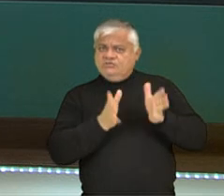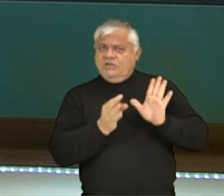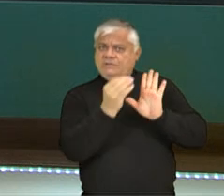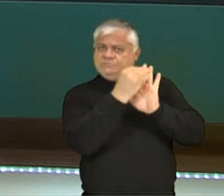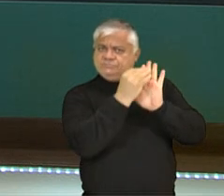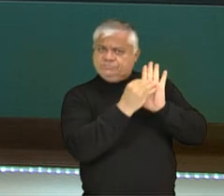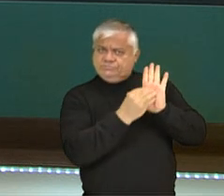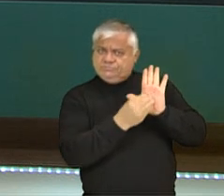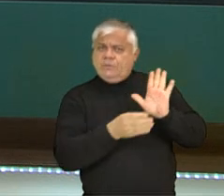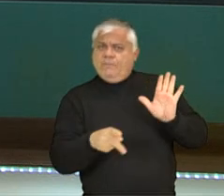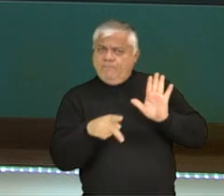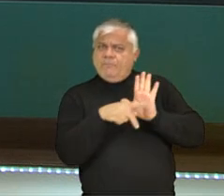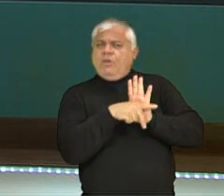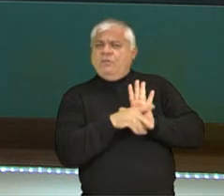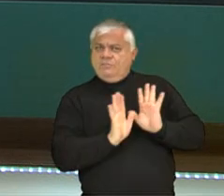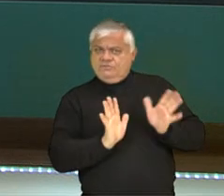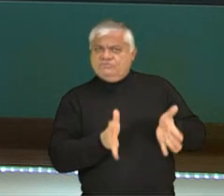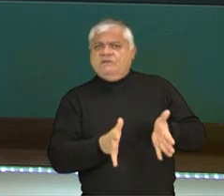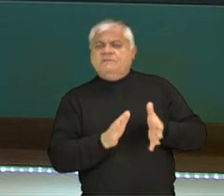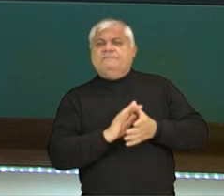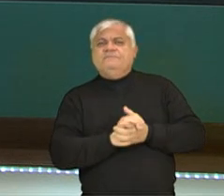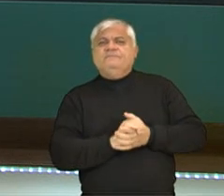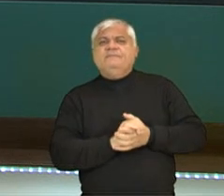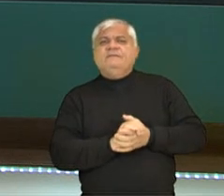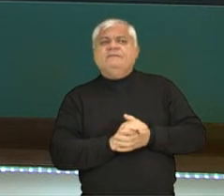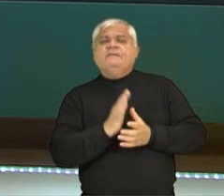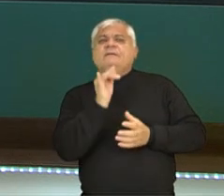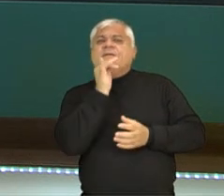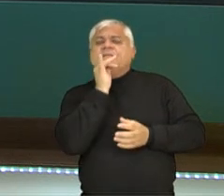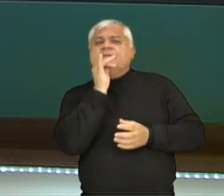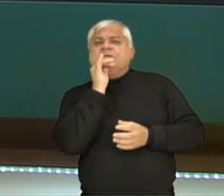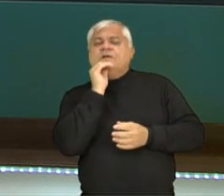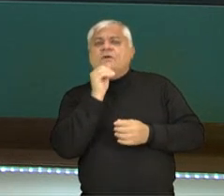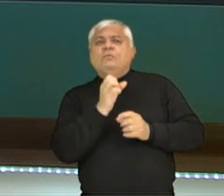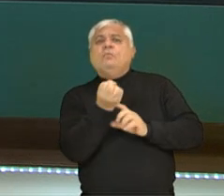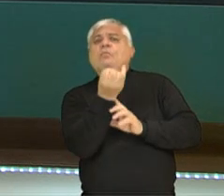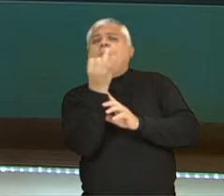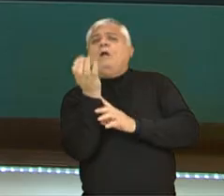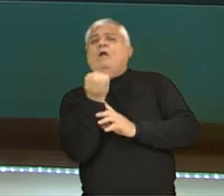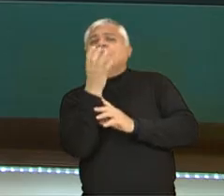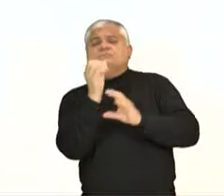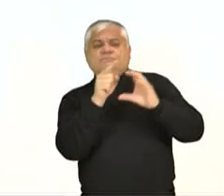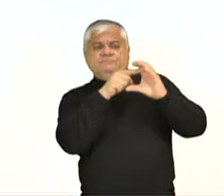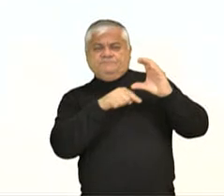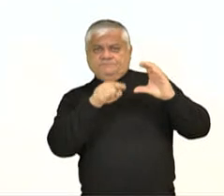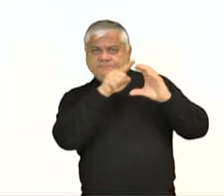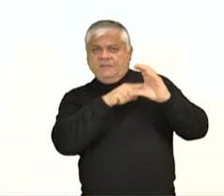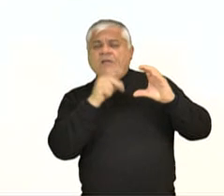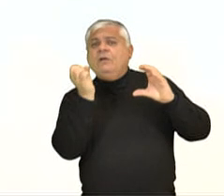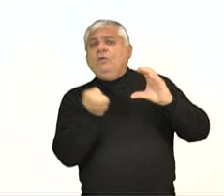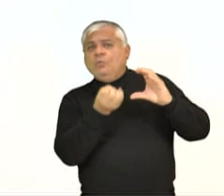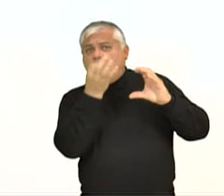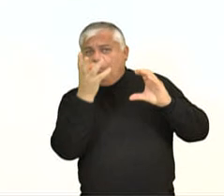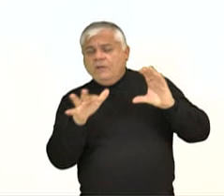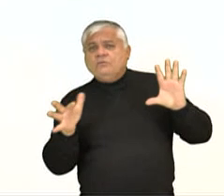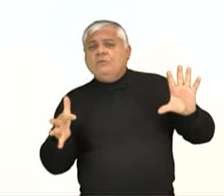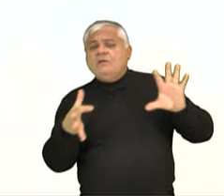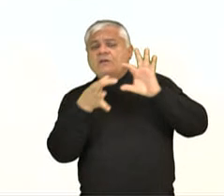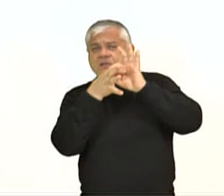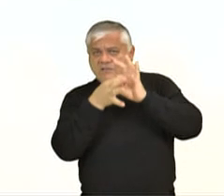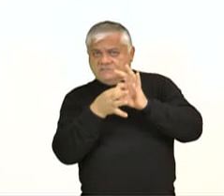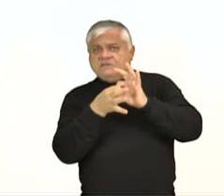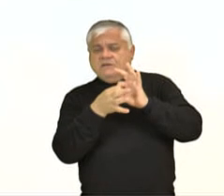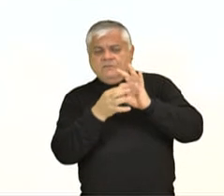estabelecidas da nomenclatura das substâncias orgânicas. Então, número de carbonos, ligação química, tipo de ligação